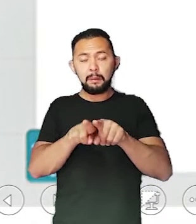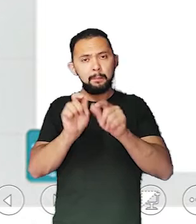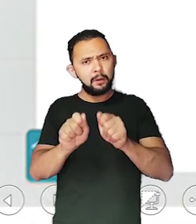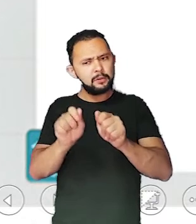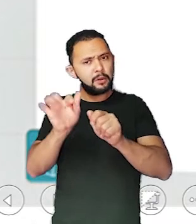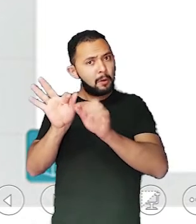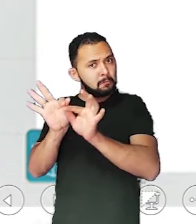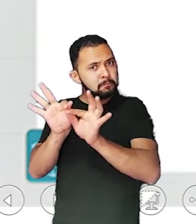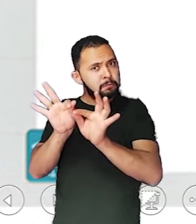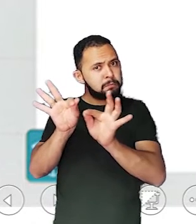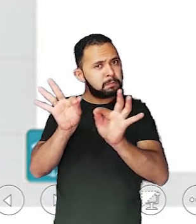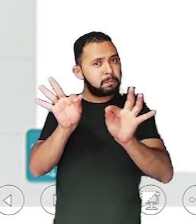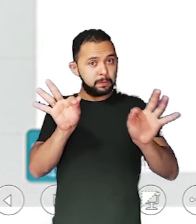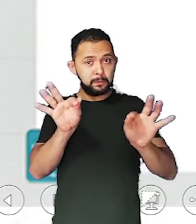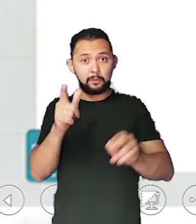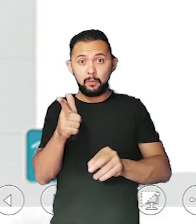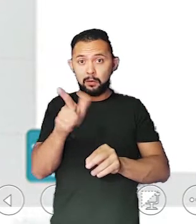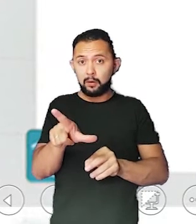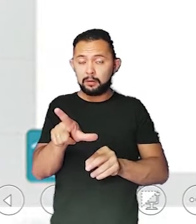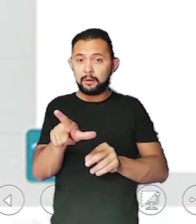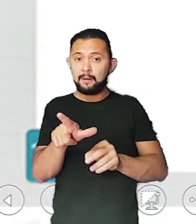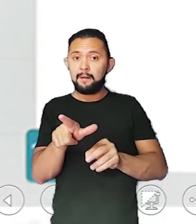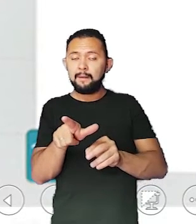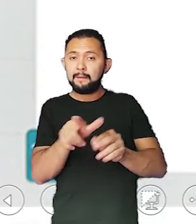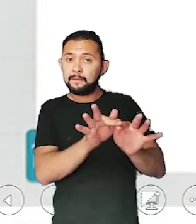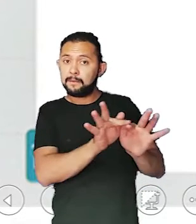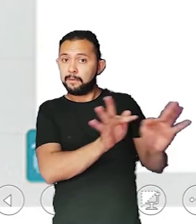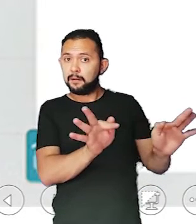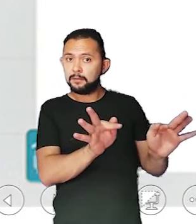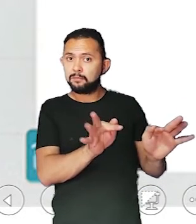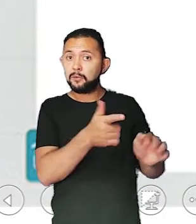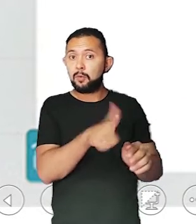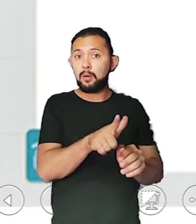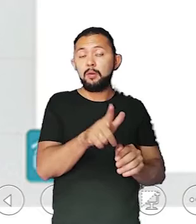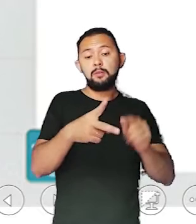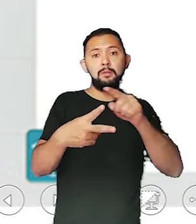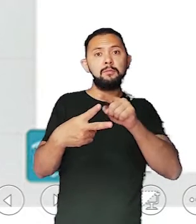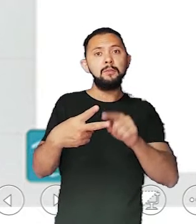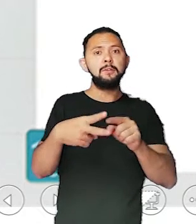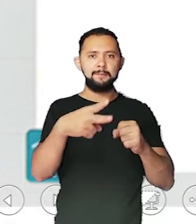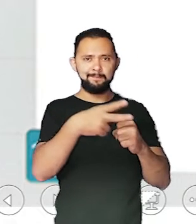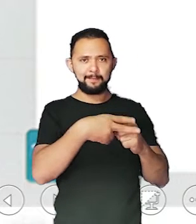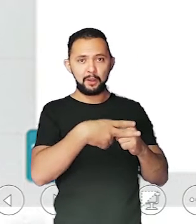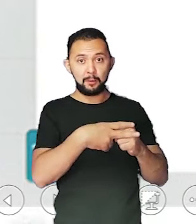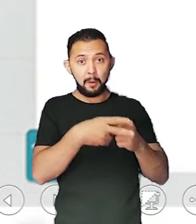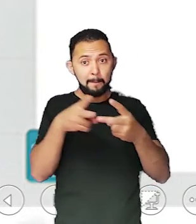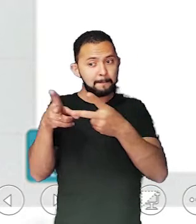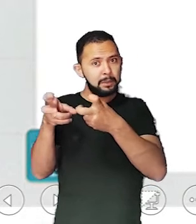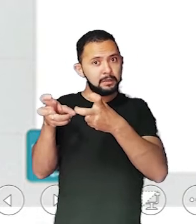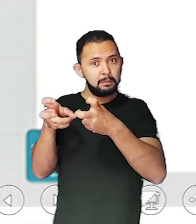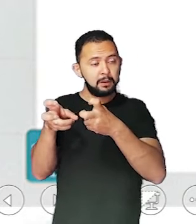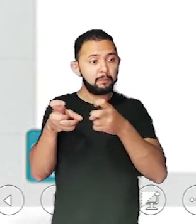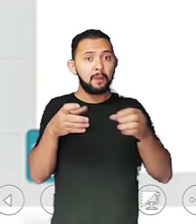aqui porque agora nós temos uma outra oração. Nós temos duas orações, nós temos dois verbos. Então nós temos o verbo percebeu e o